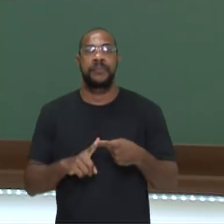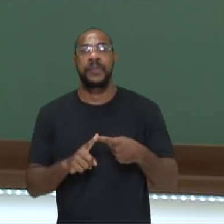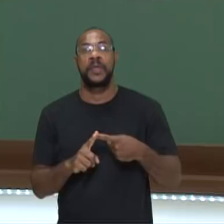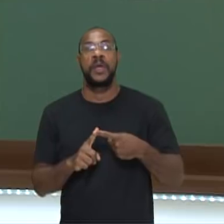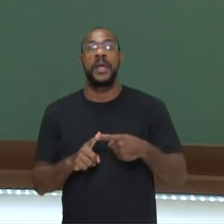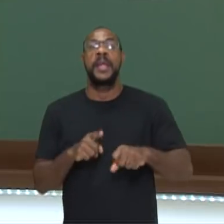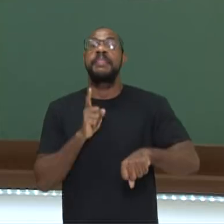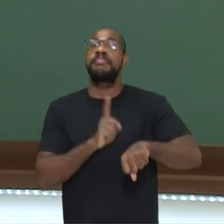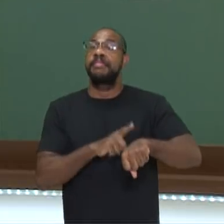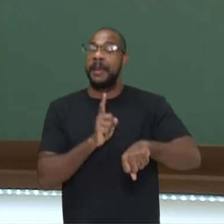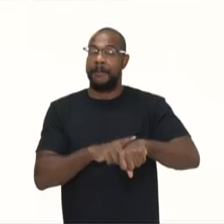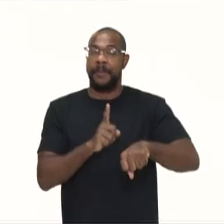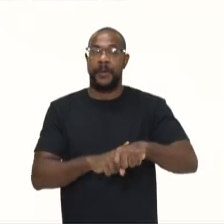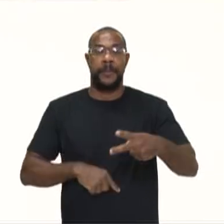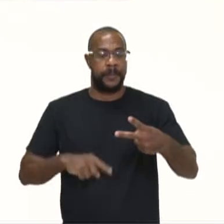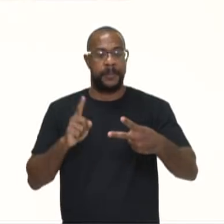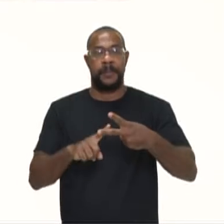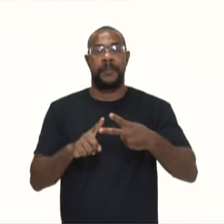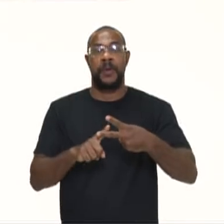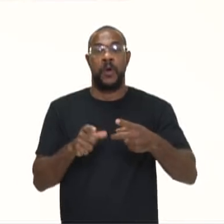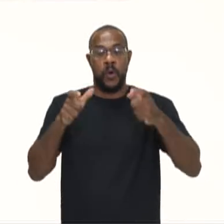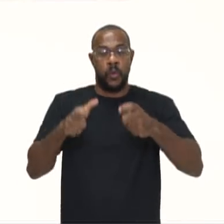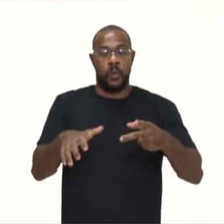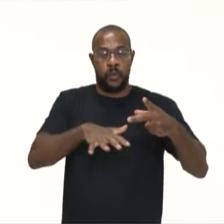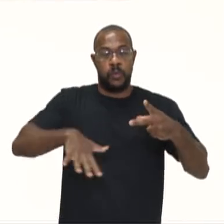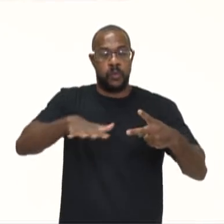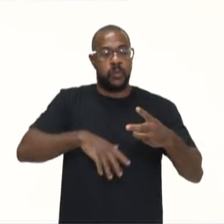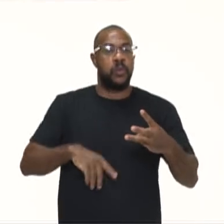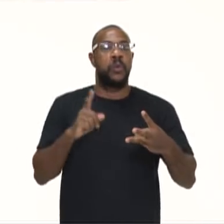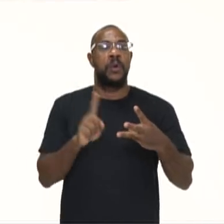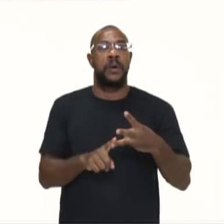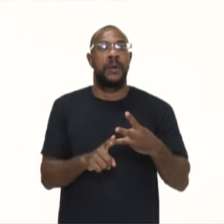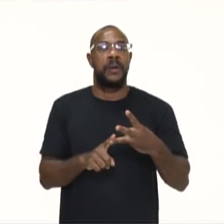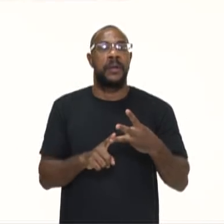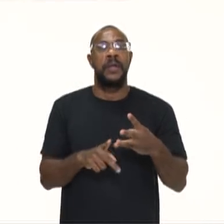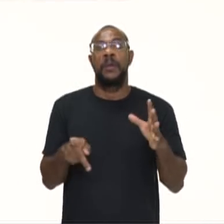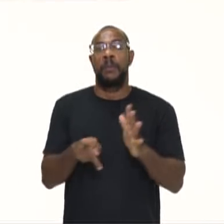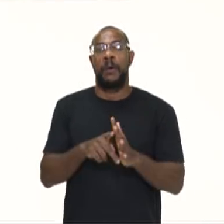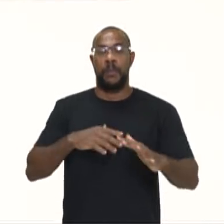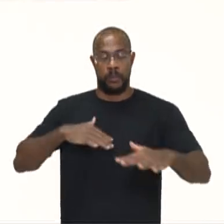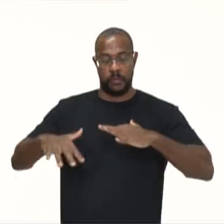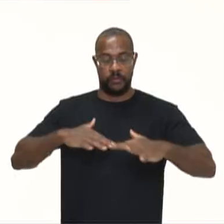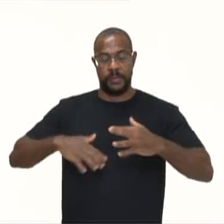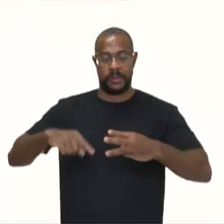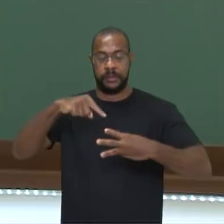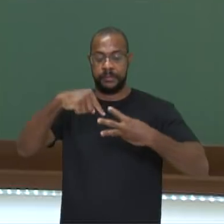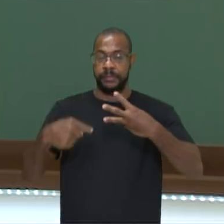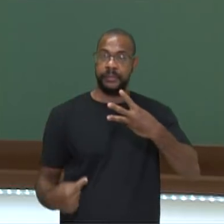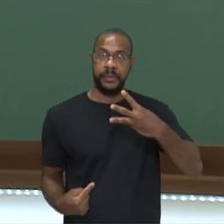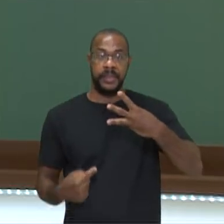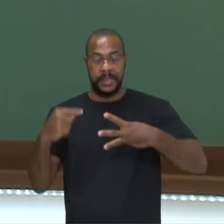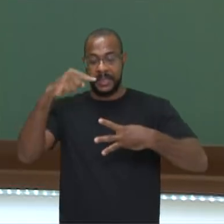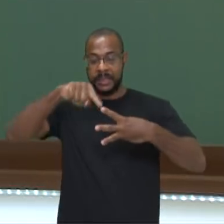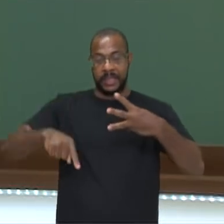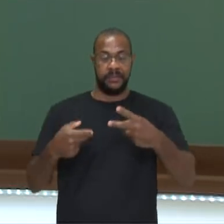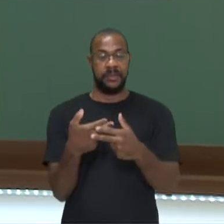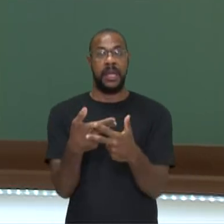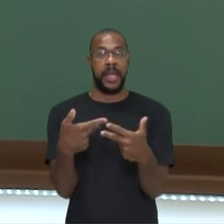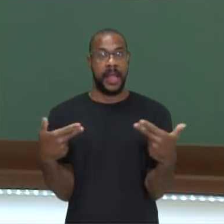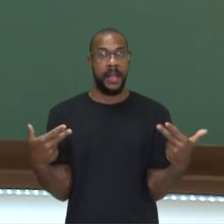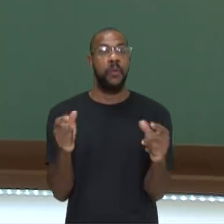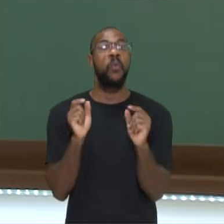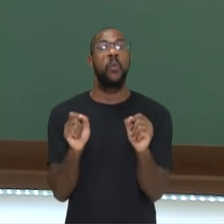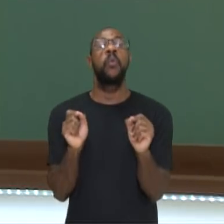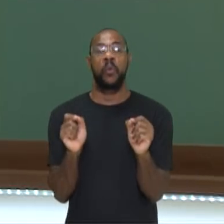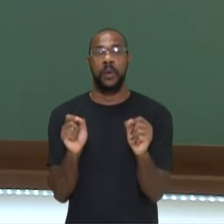o tempo, o espaço e o próprio movimento. Então, esses 3